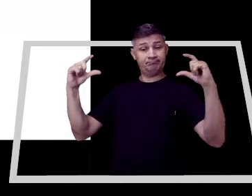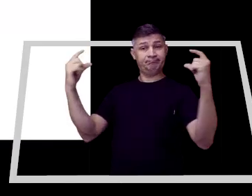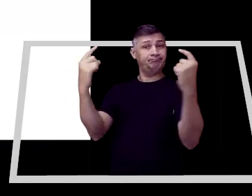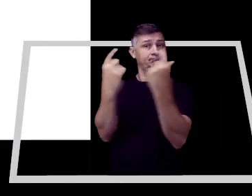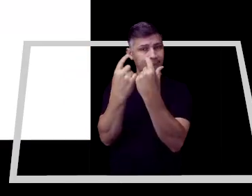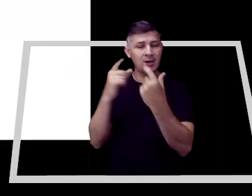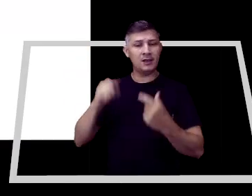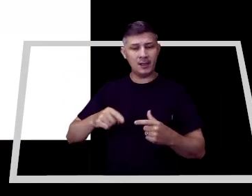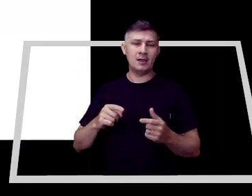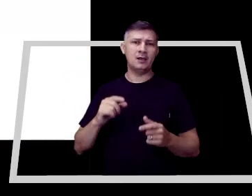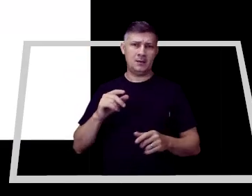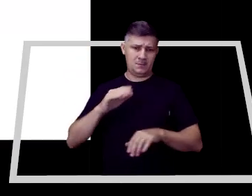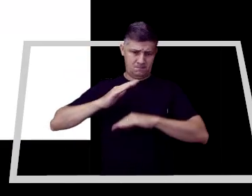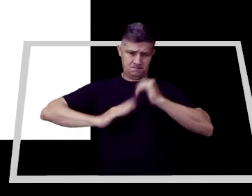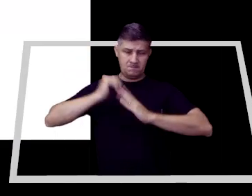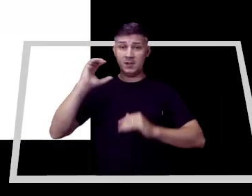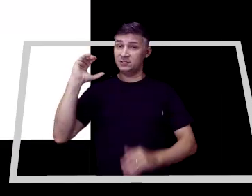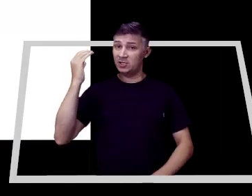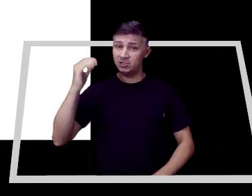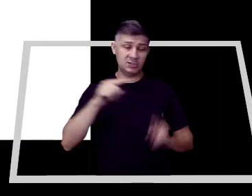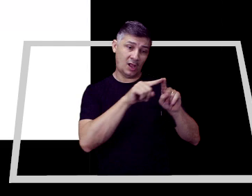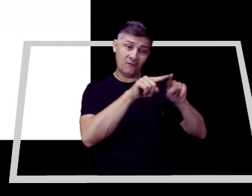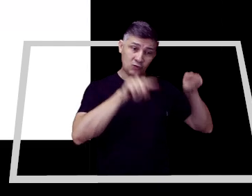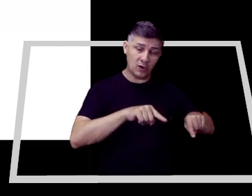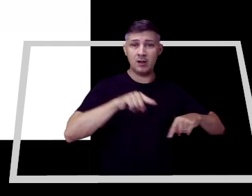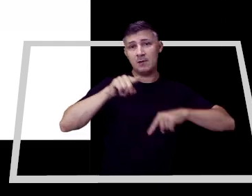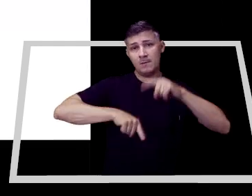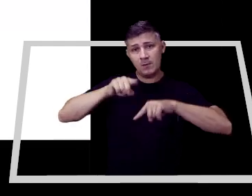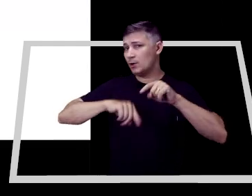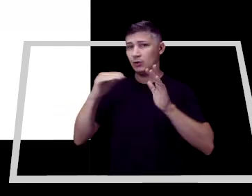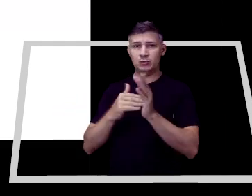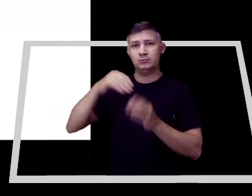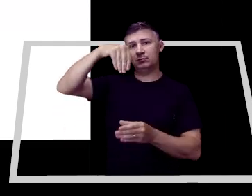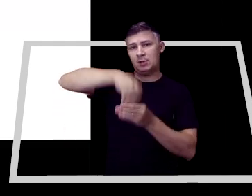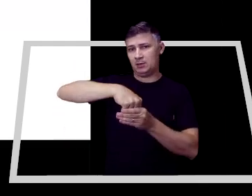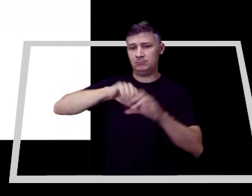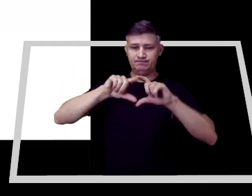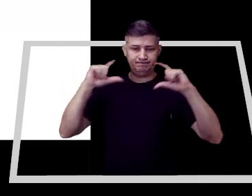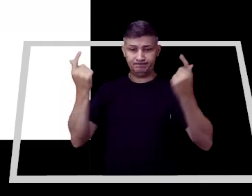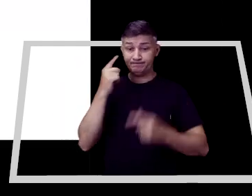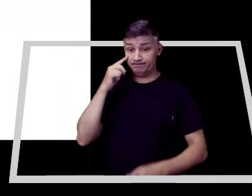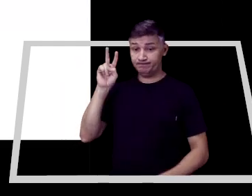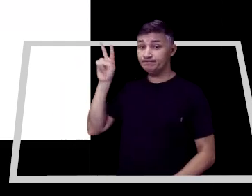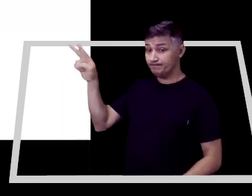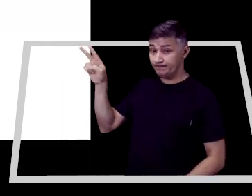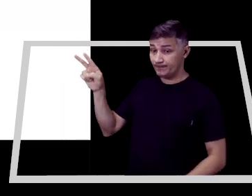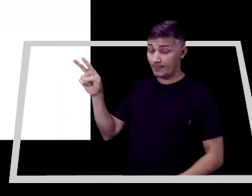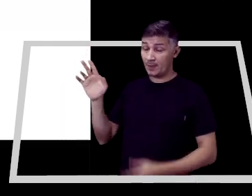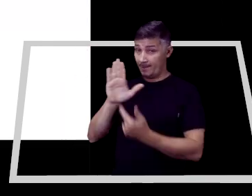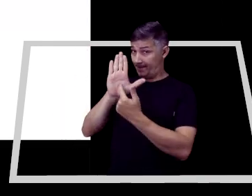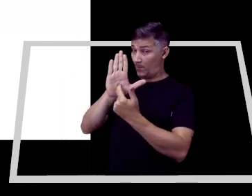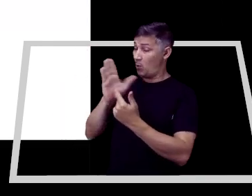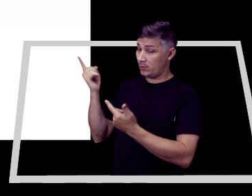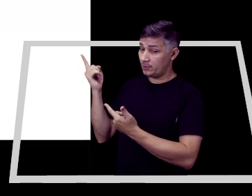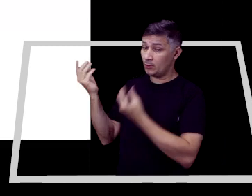de distribuição dos cientistas e funcionários e equipamentos, etc. Então, como a gente pode ver